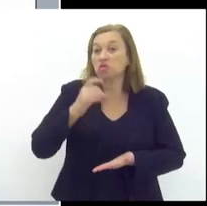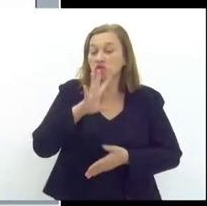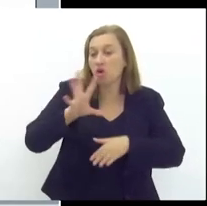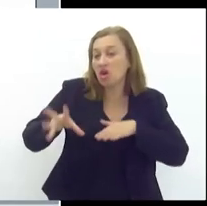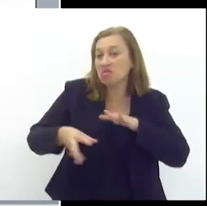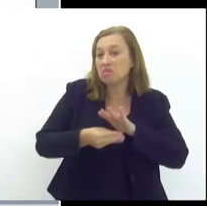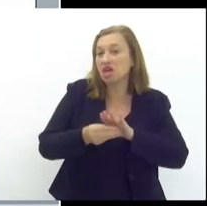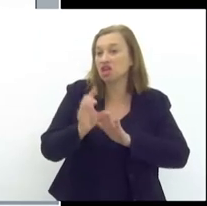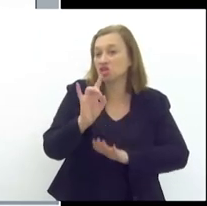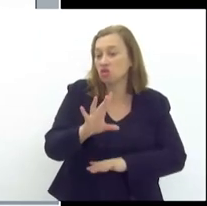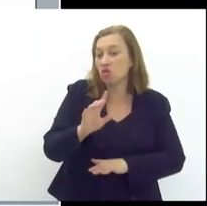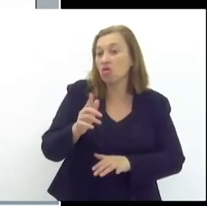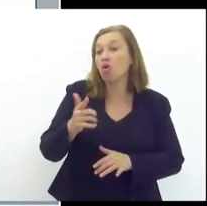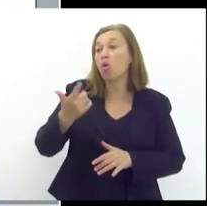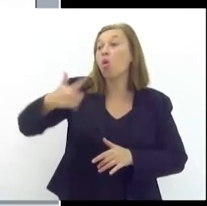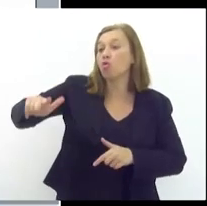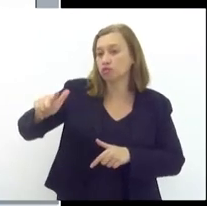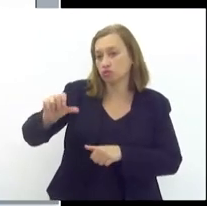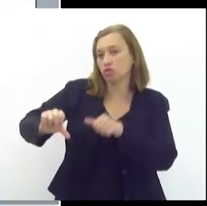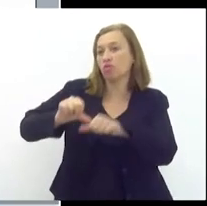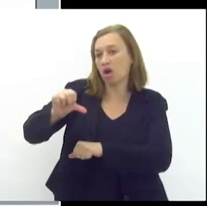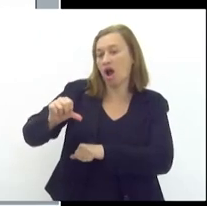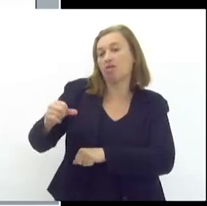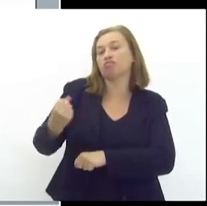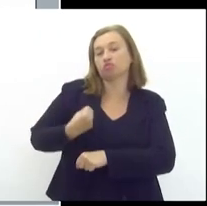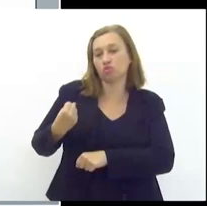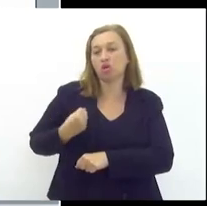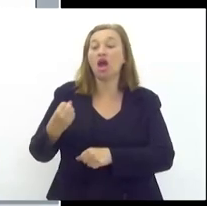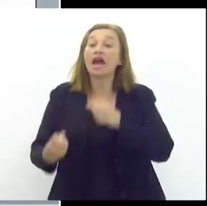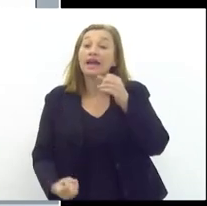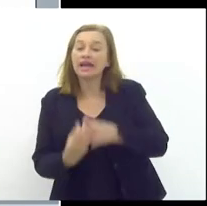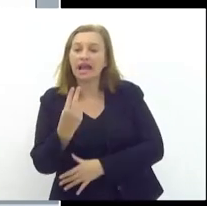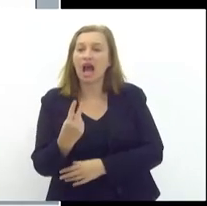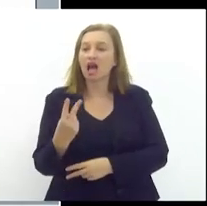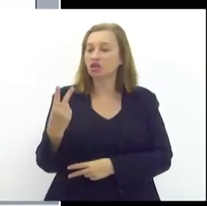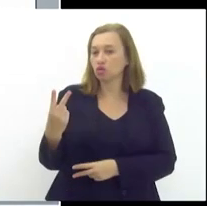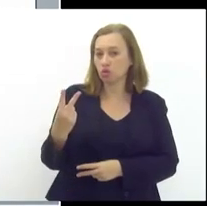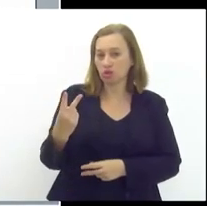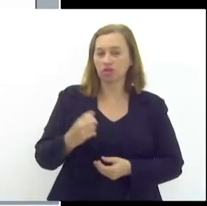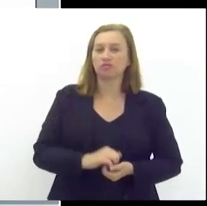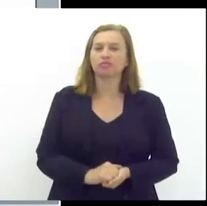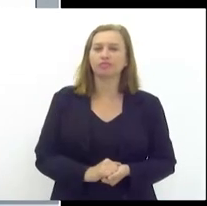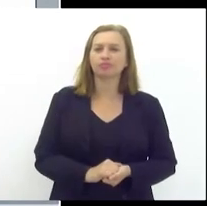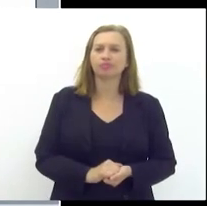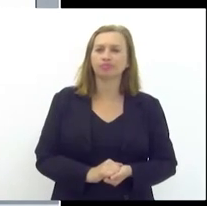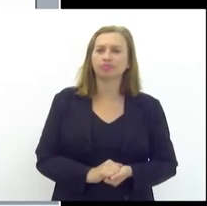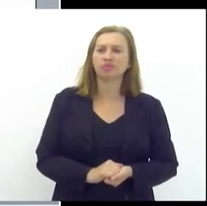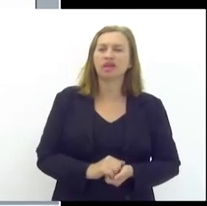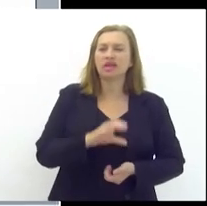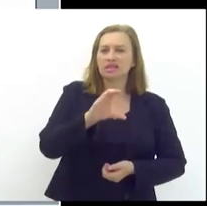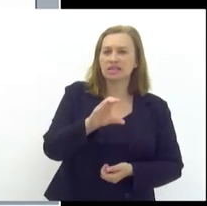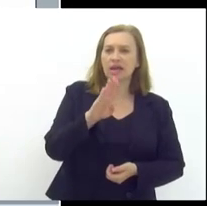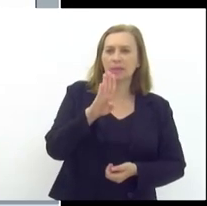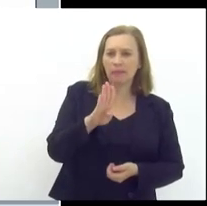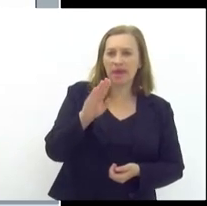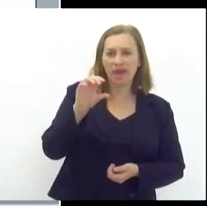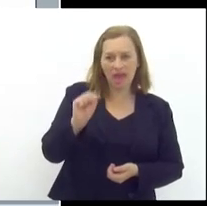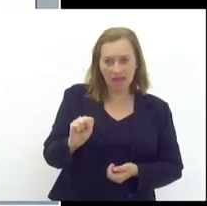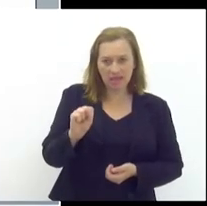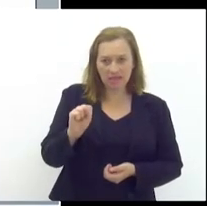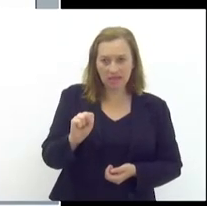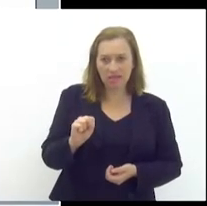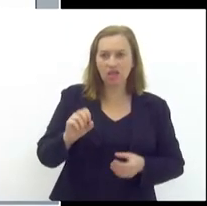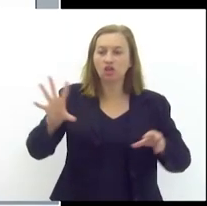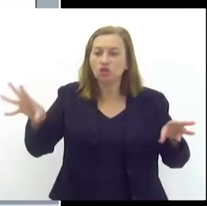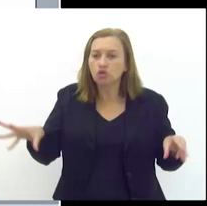daqui a pouco vou receber o outro número e lá diz que serão criado dois ivas um CBS que a junção do